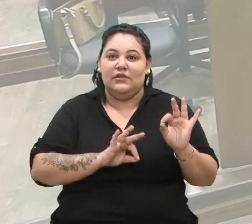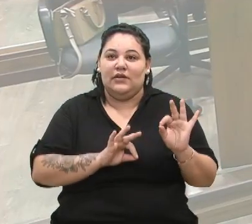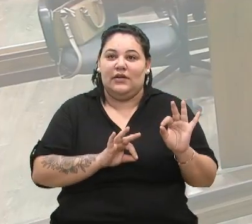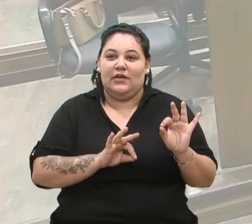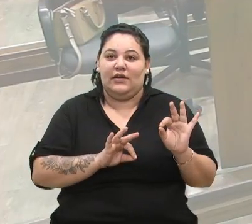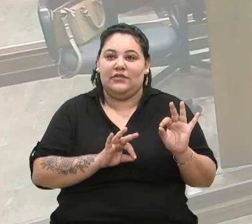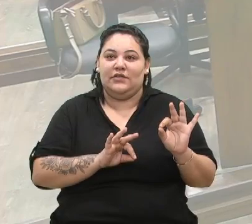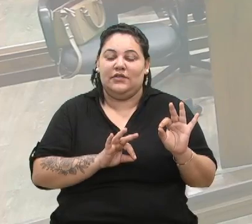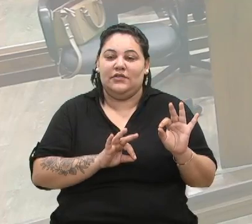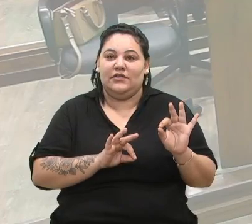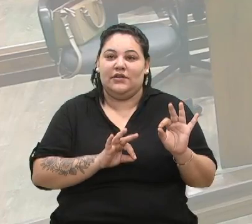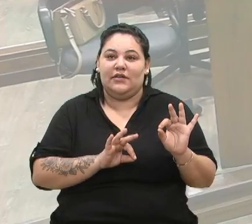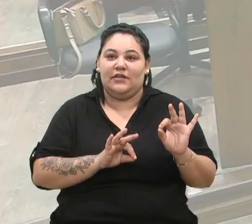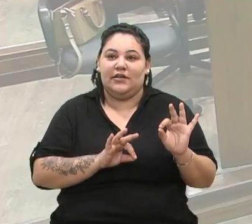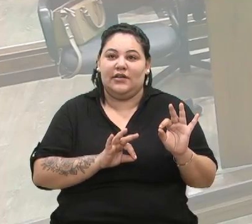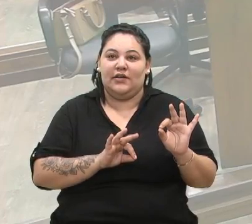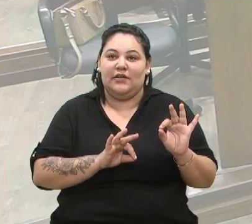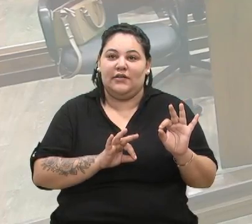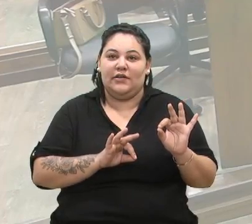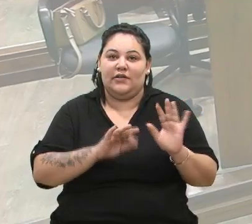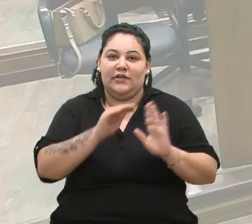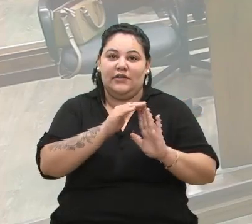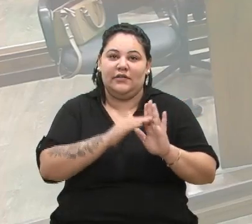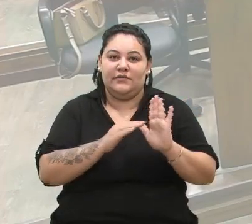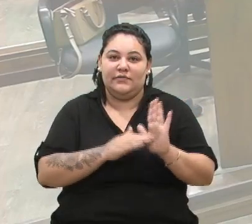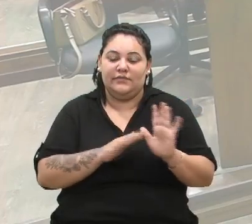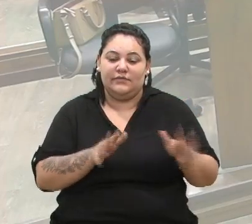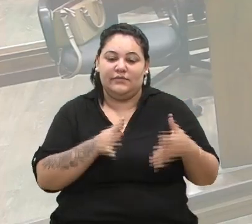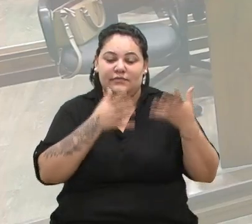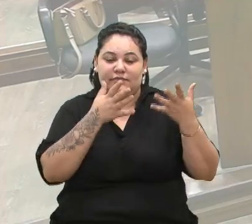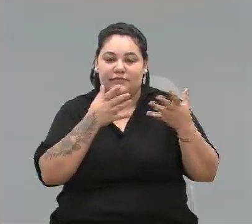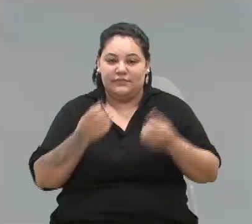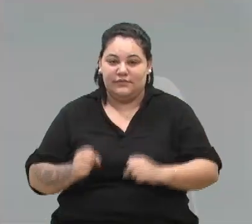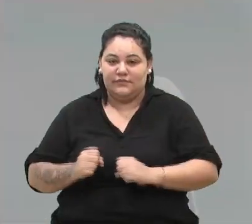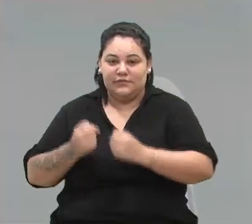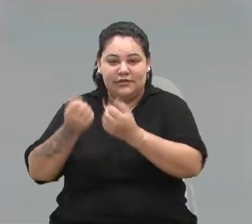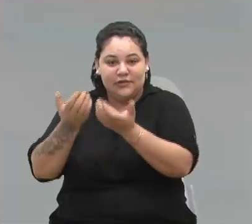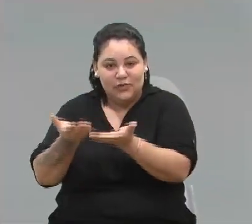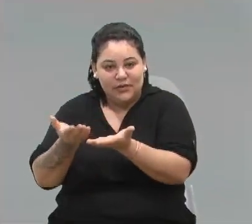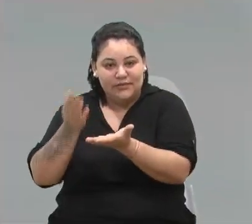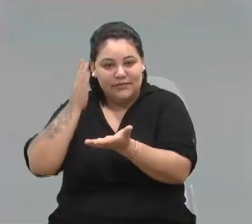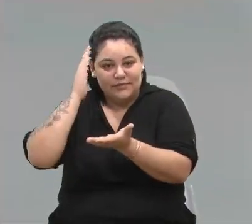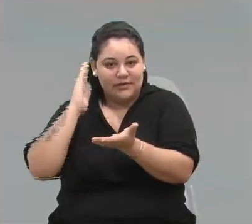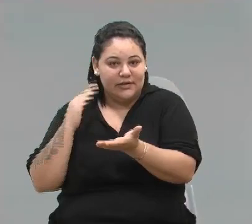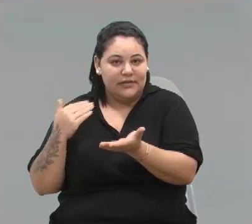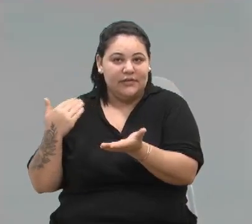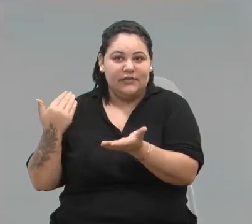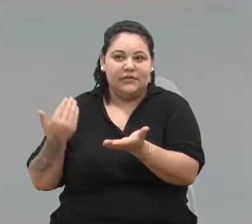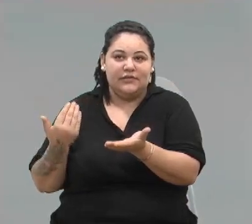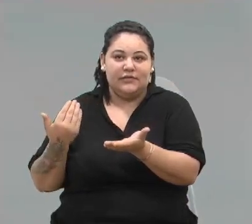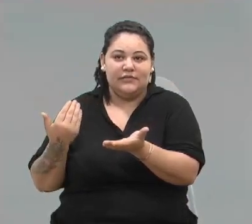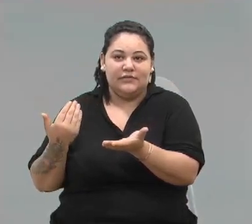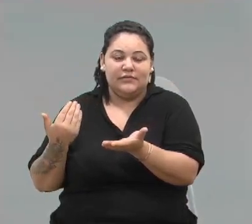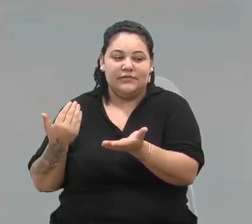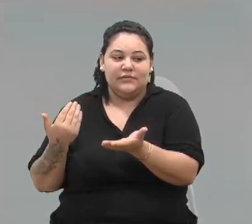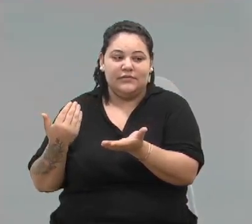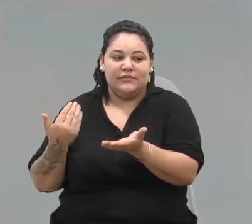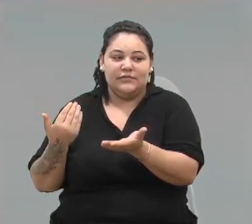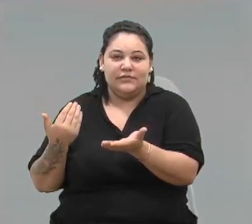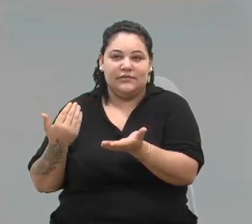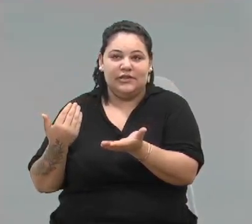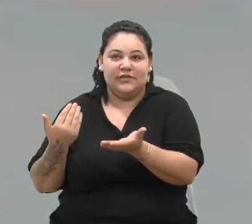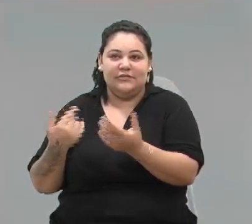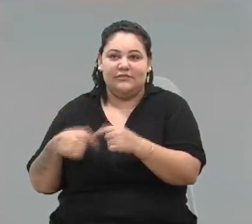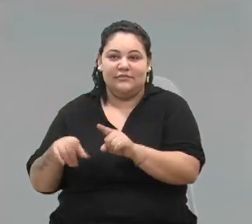nada mais é um programa de incentivo à doação de cabelos, né? Eu vou fazer um pequeno relato aqui sobre